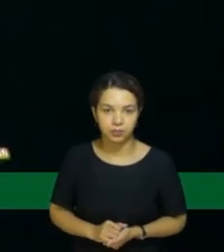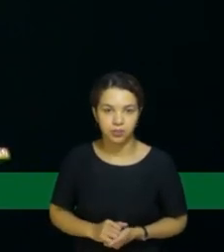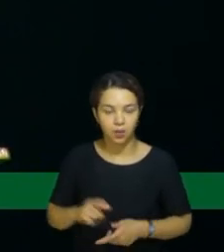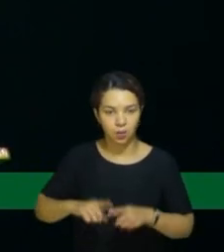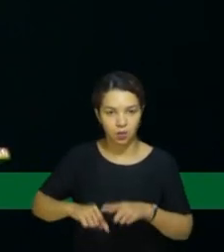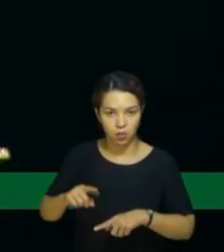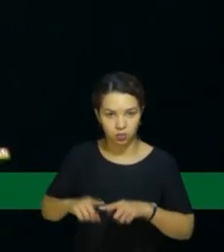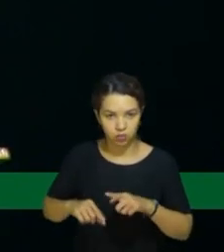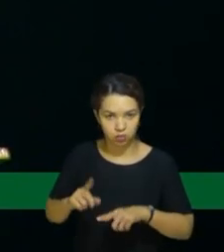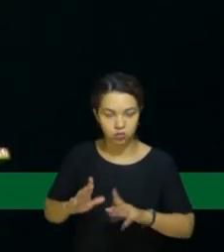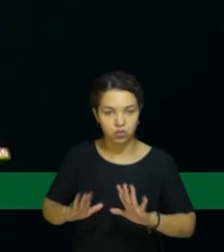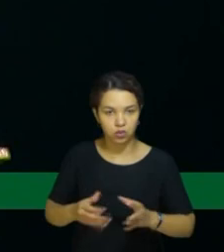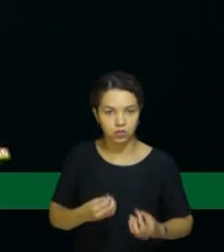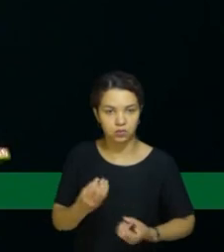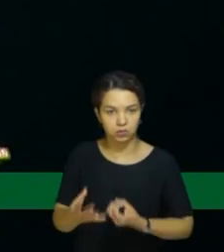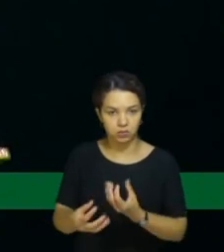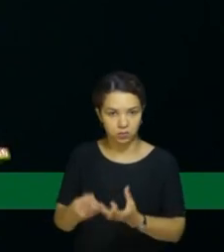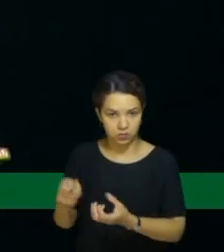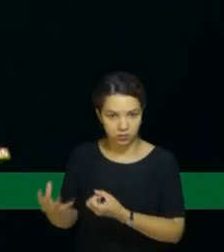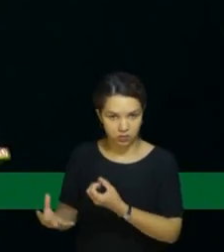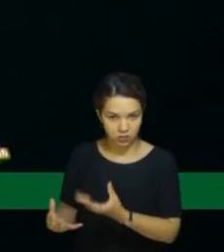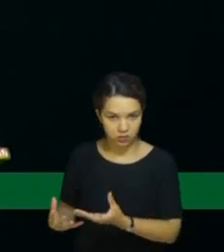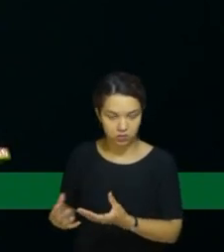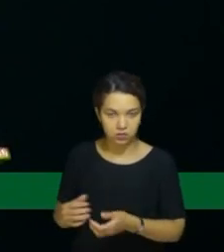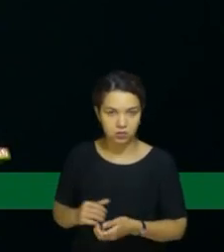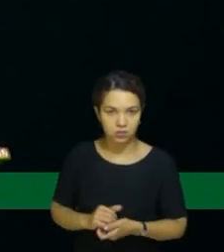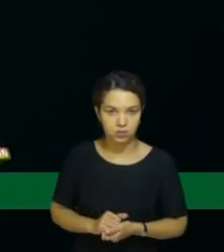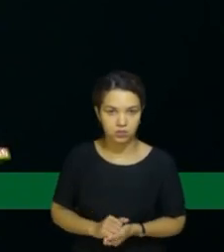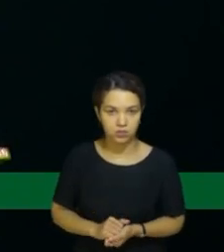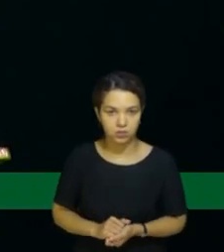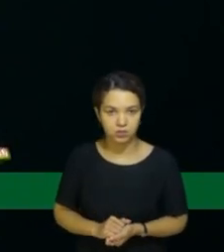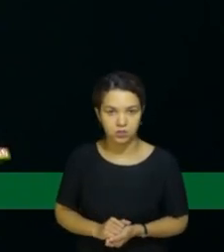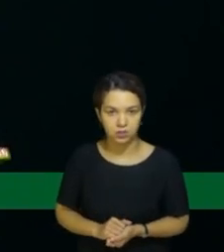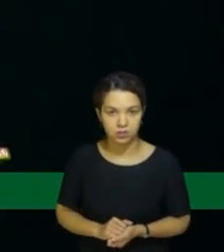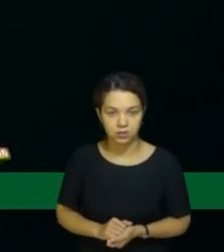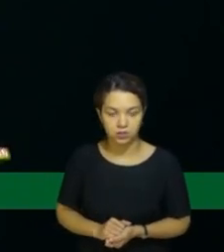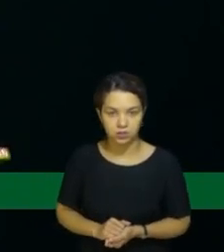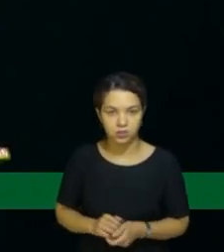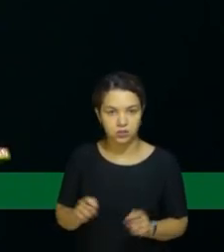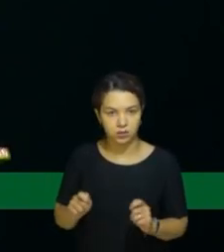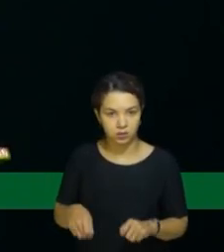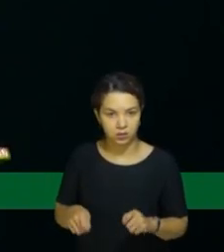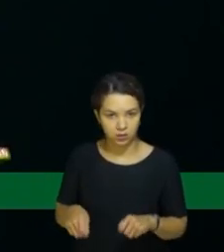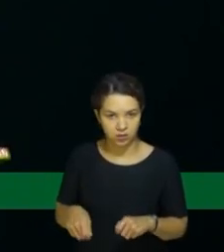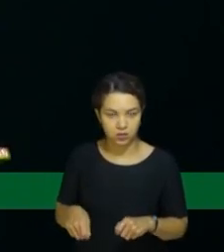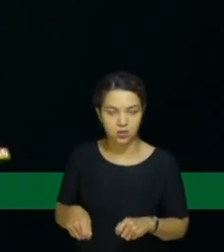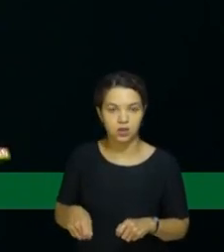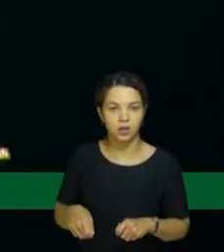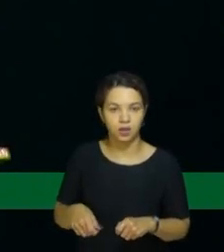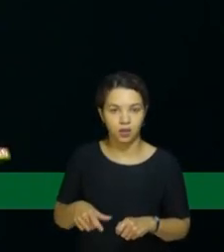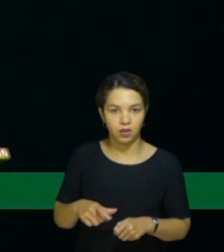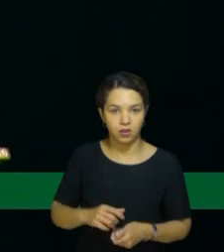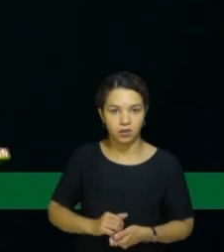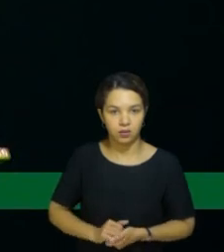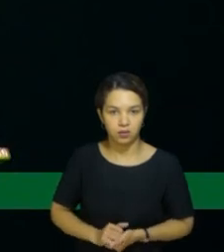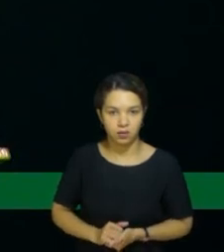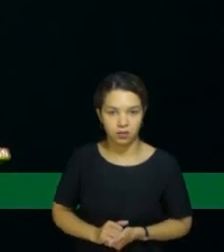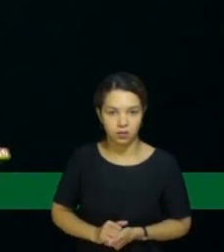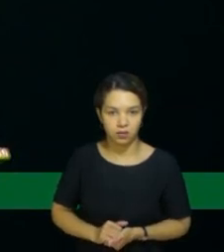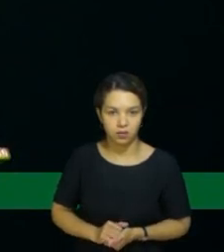por Empreendimentos com domínio de seus mercados onde disporem de capacidade para suportar o ônus financeiro de